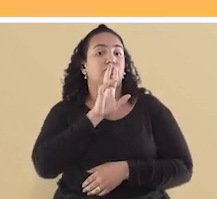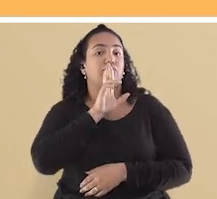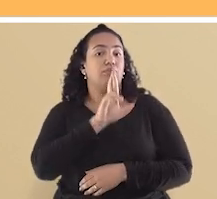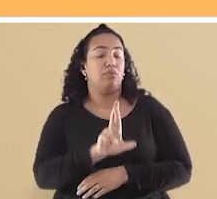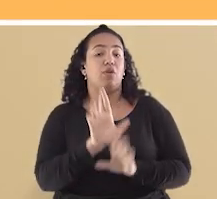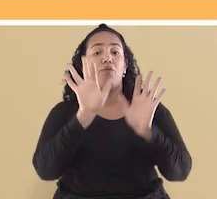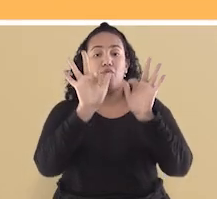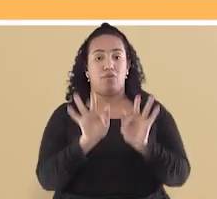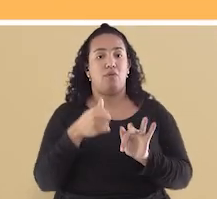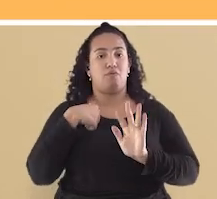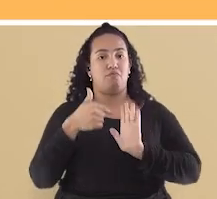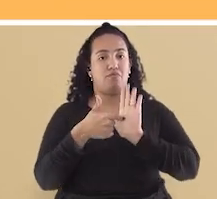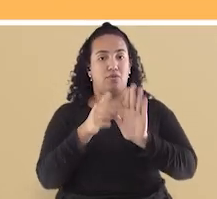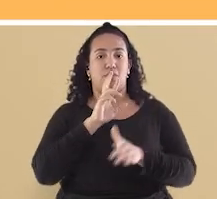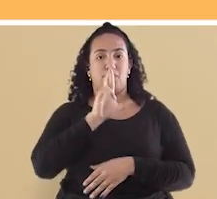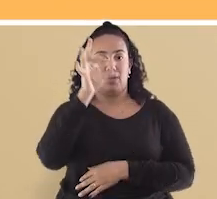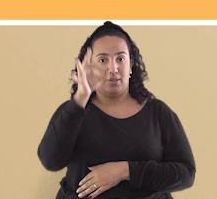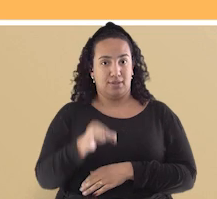Então, partiu!